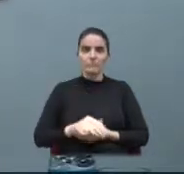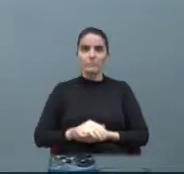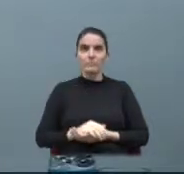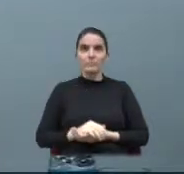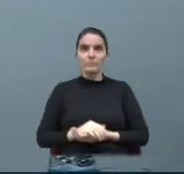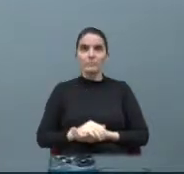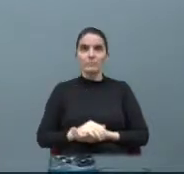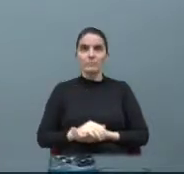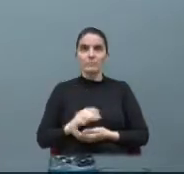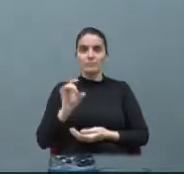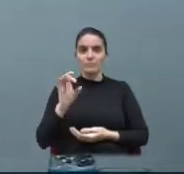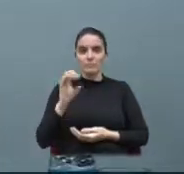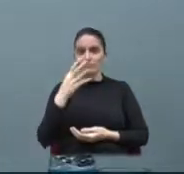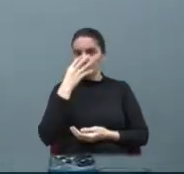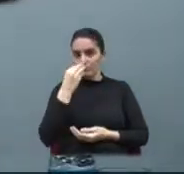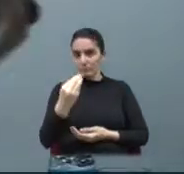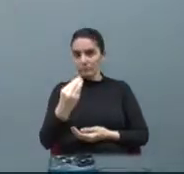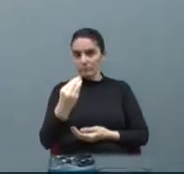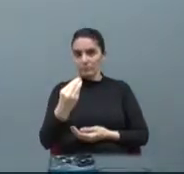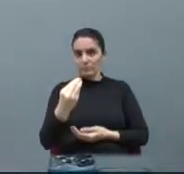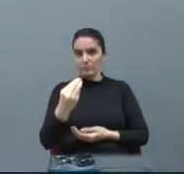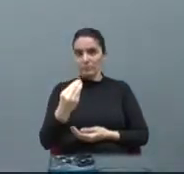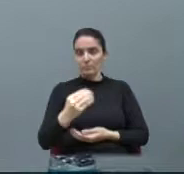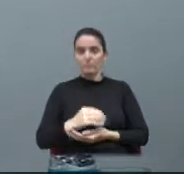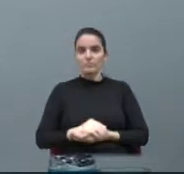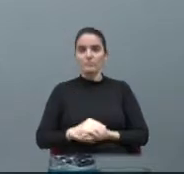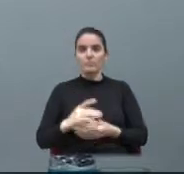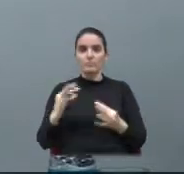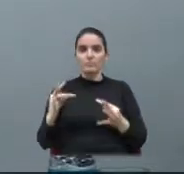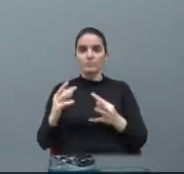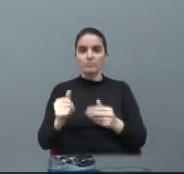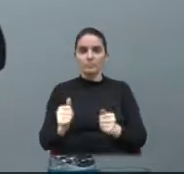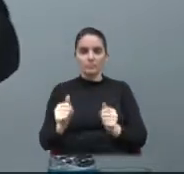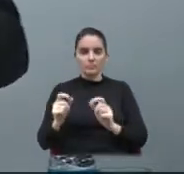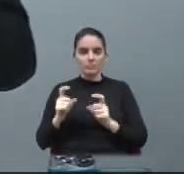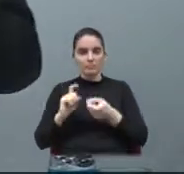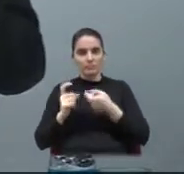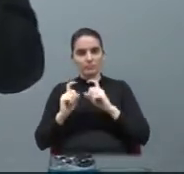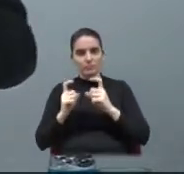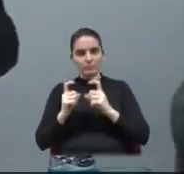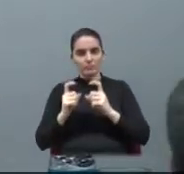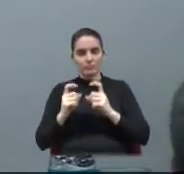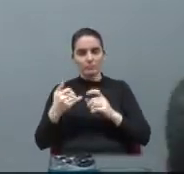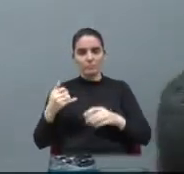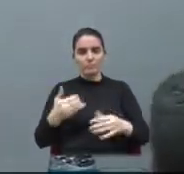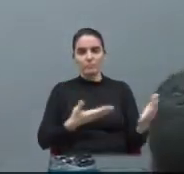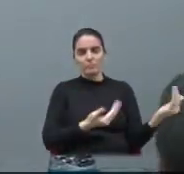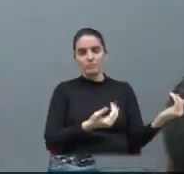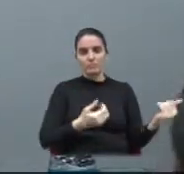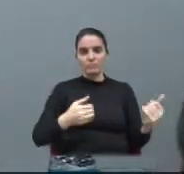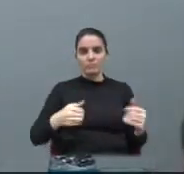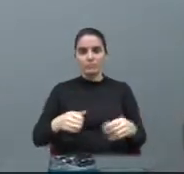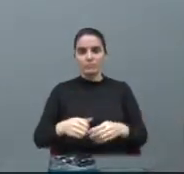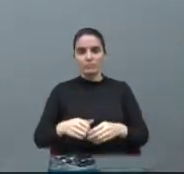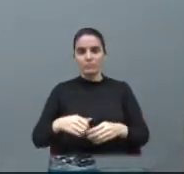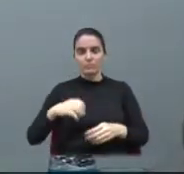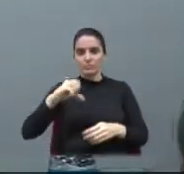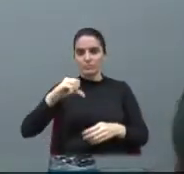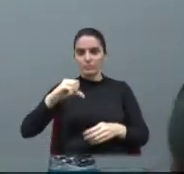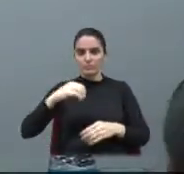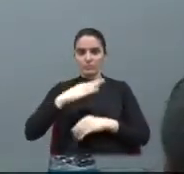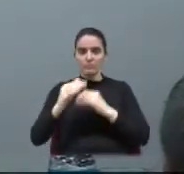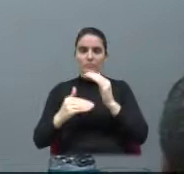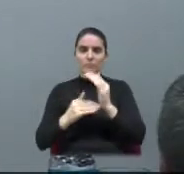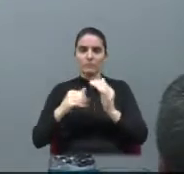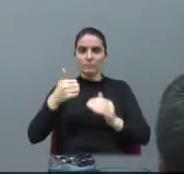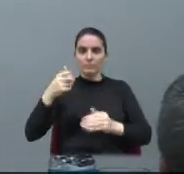que pudéssemos somente tirar uma foto. Desbravadores reúne jovens de 11 a 15 anos que prestam bem, que faz